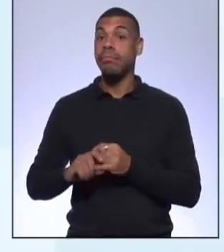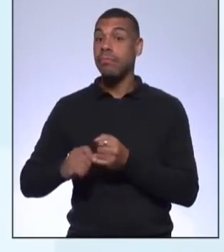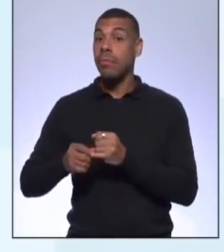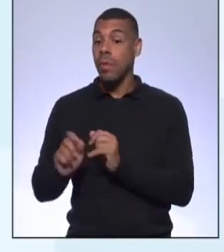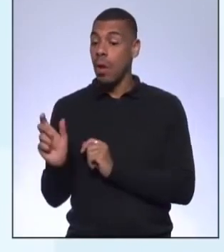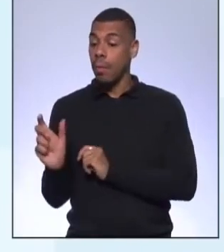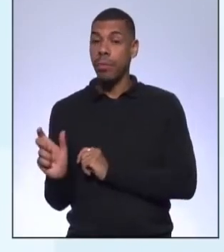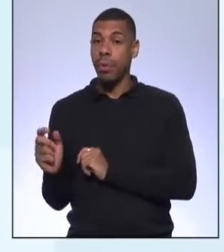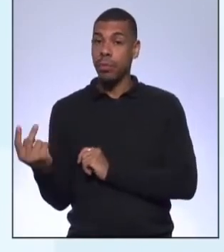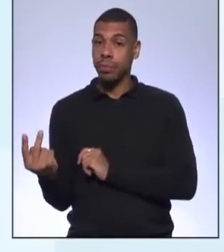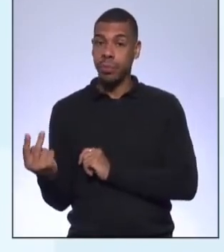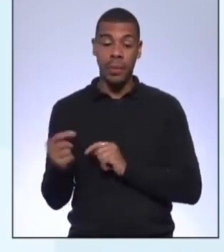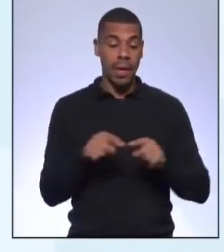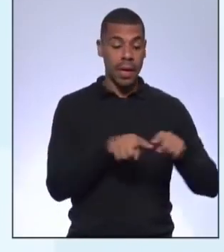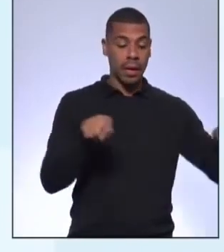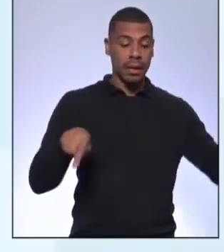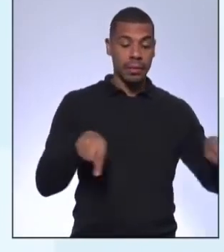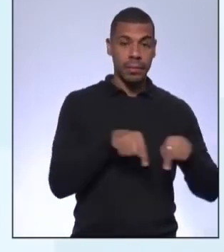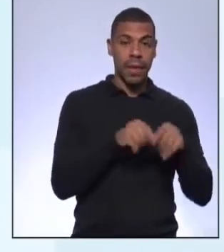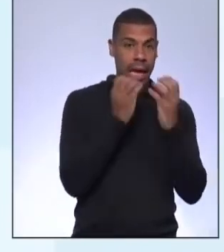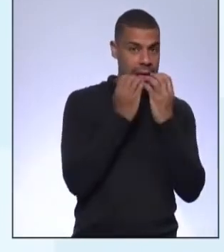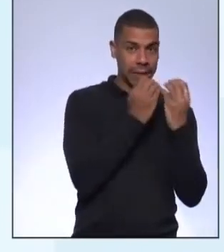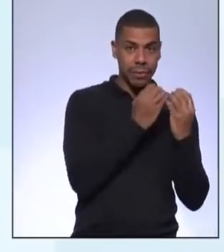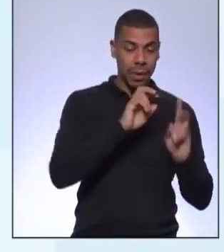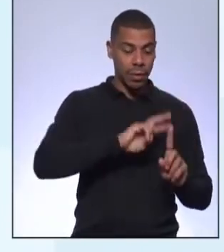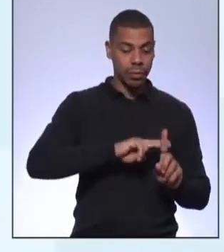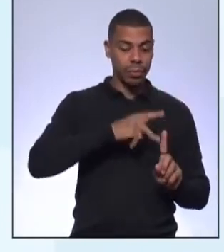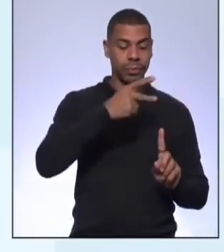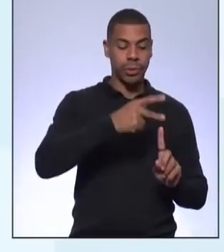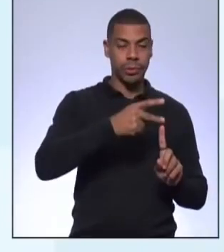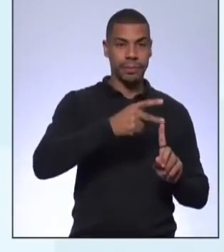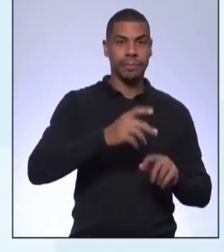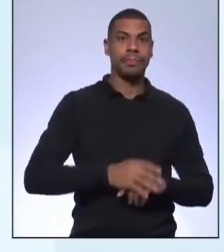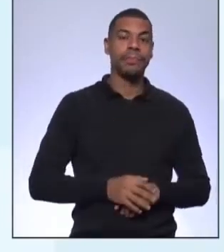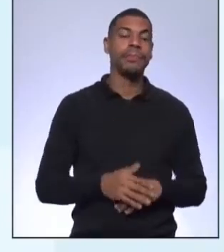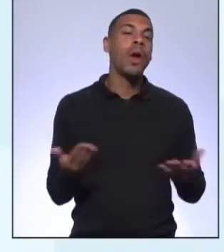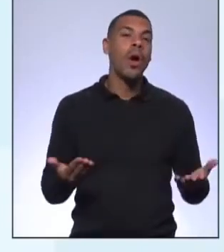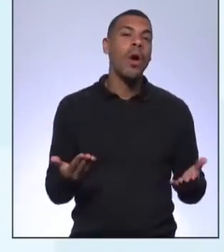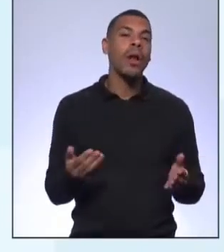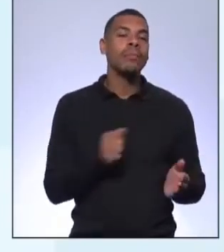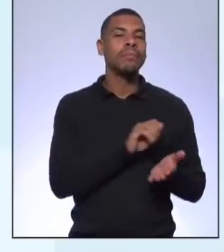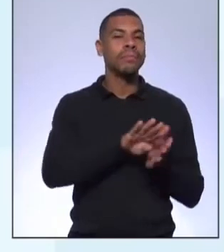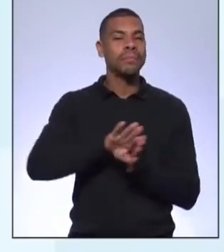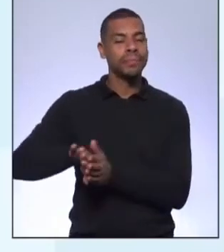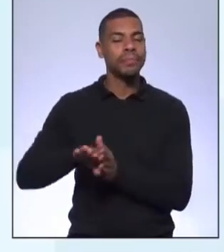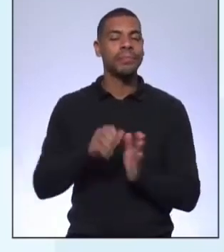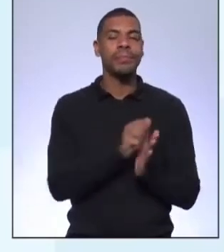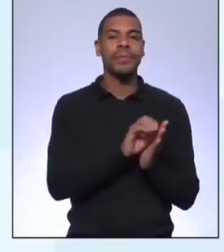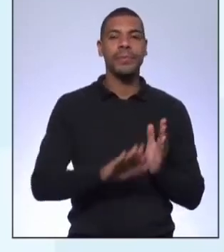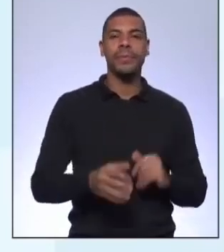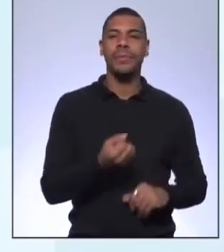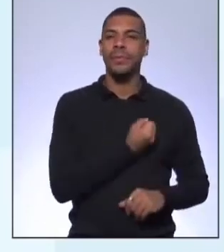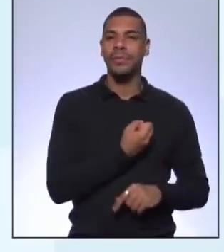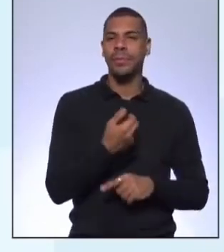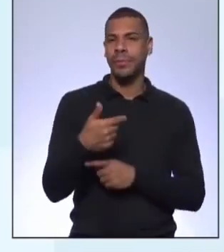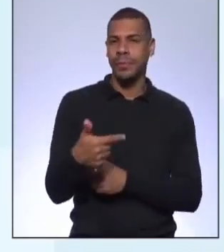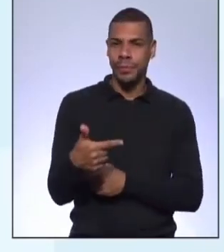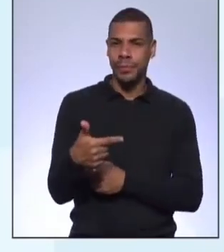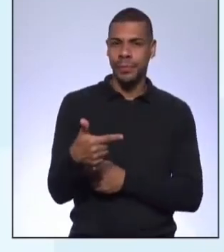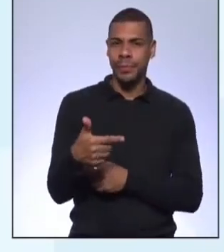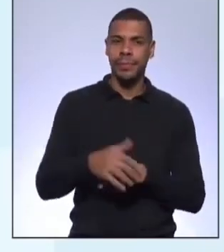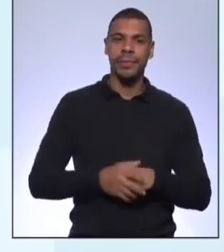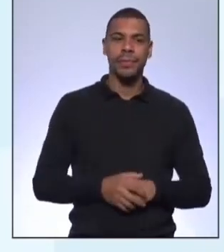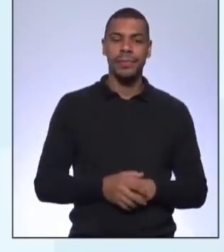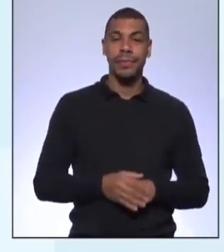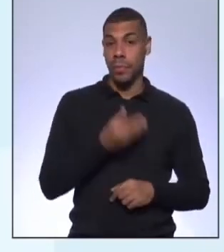bem? Vamos fazer a atividade 2, tá? Já a aula se encerra. O senhor Francisco comprou uma chácara e quer construir um pomar na